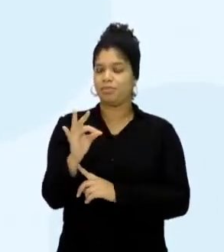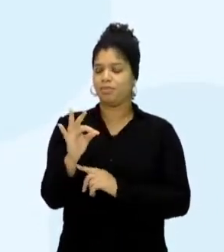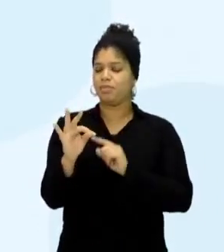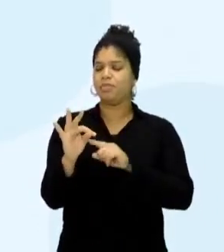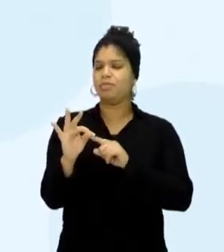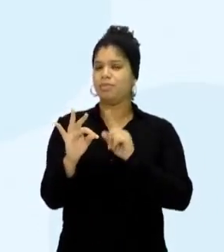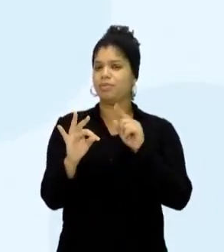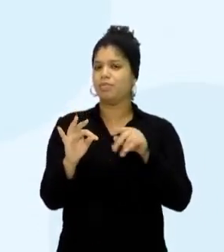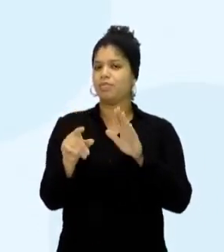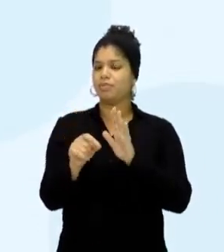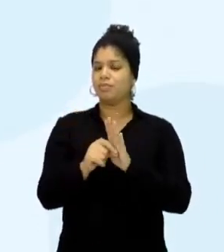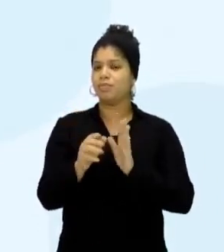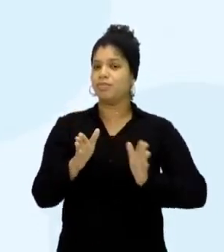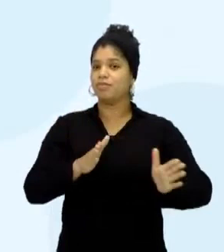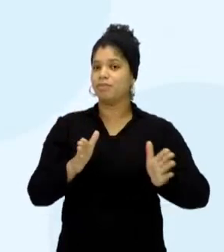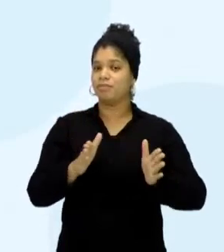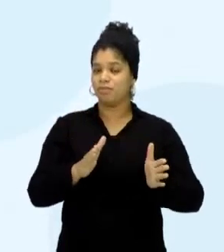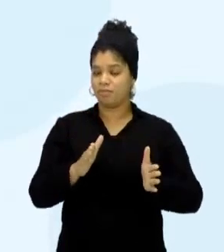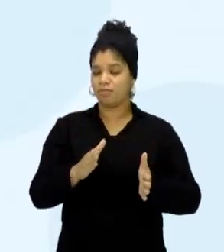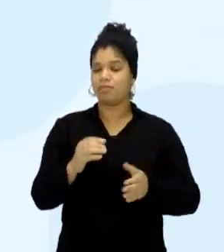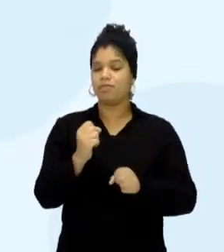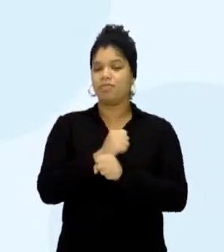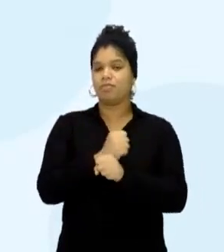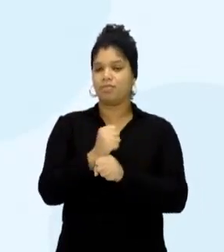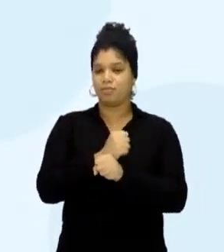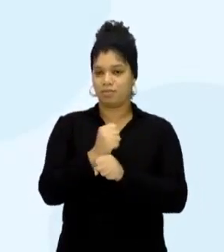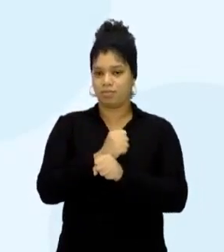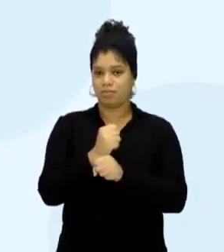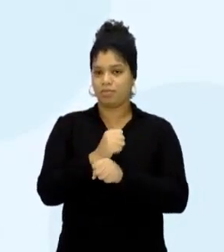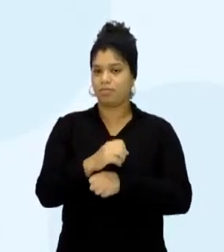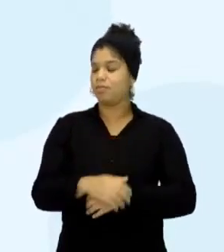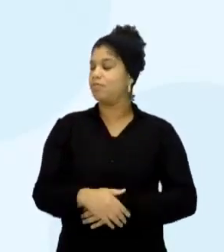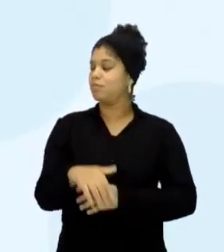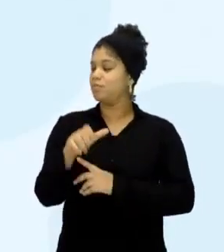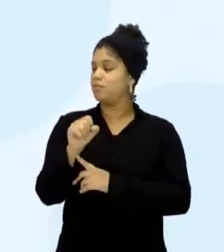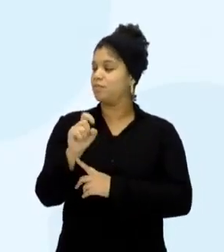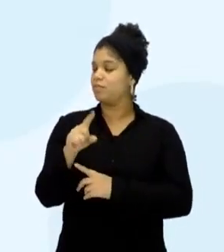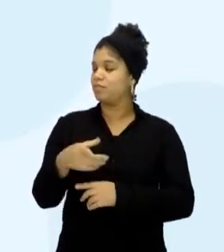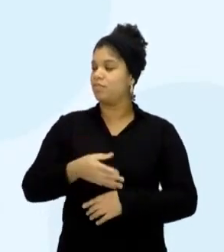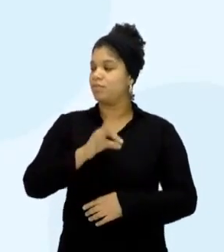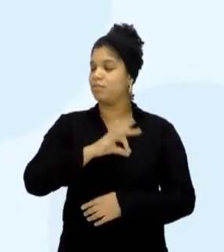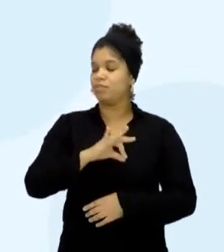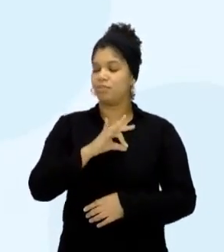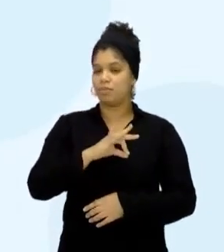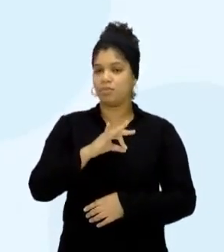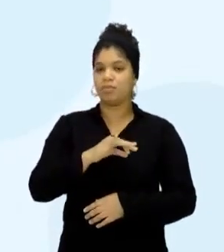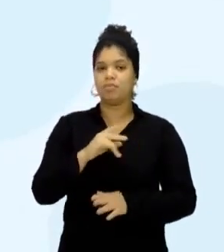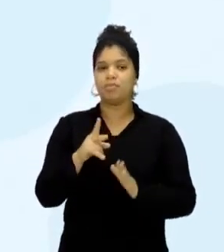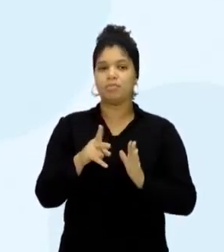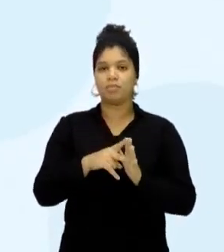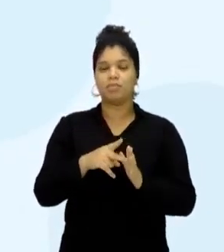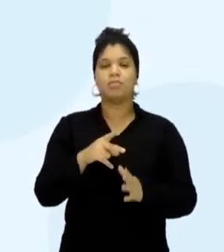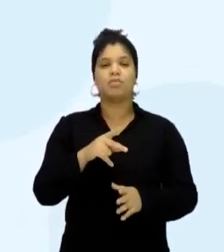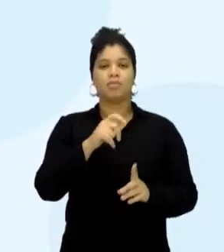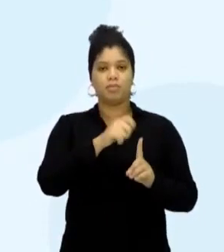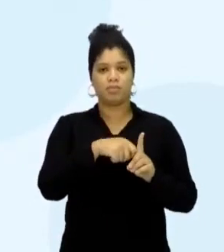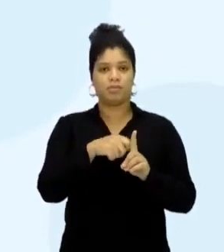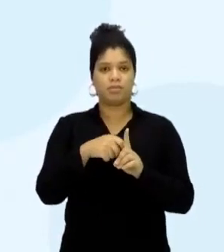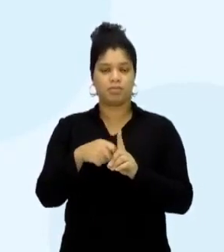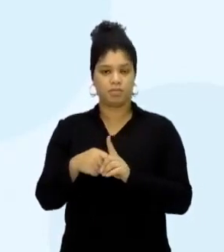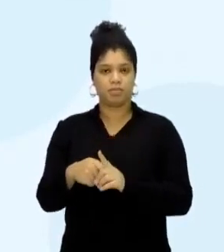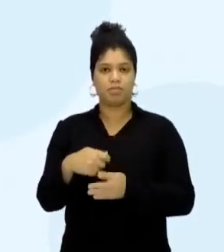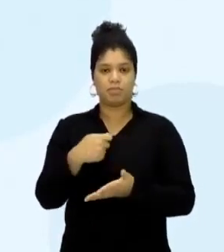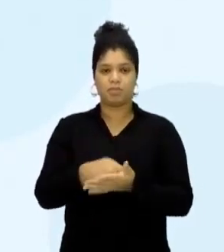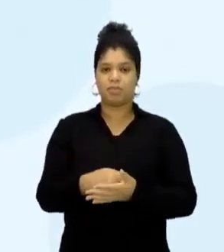de contrato em anos e S é o salário em números de salário mínimos. Então, a gente tem lá tempo,